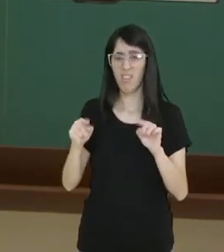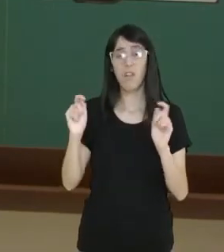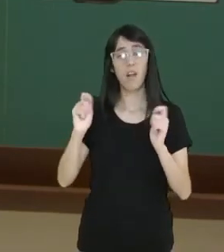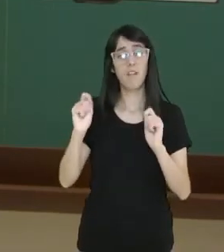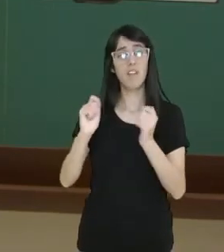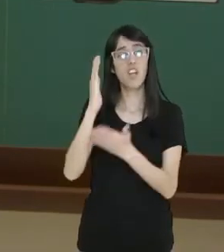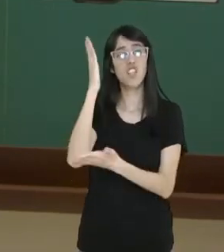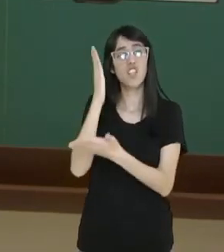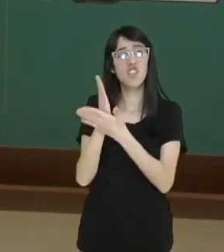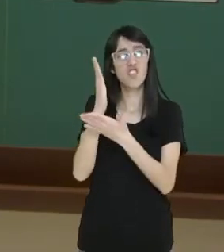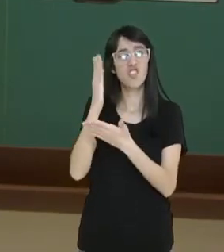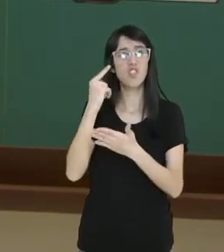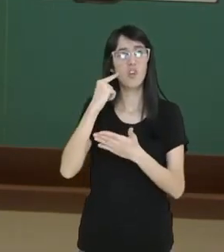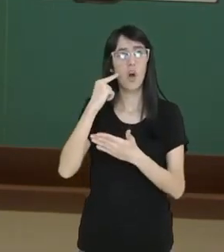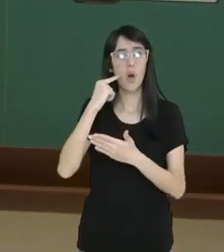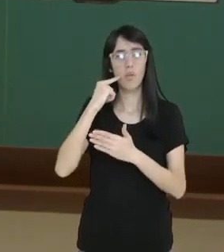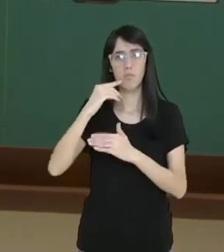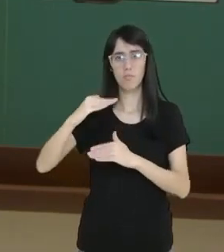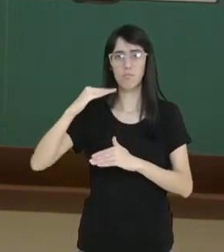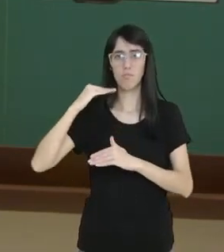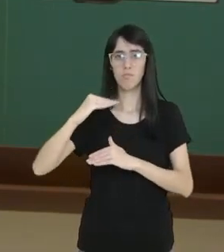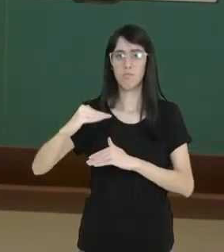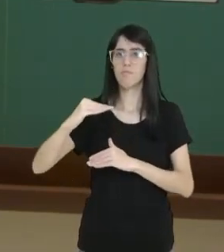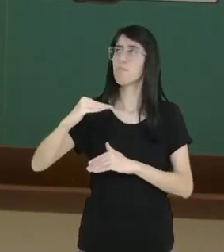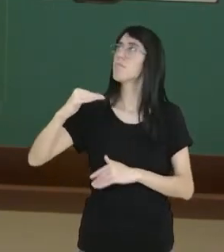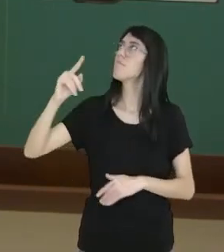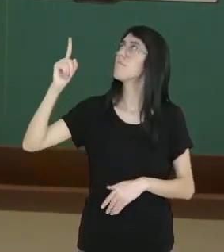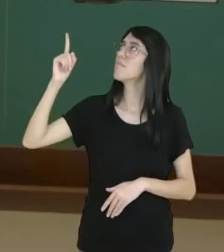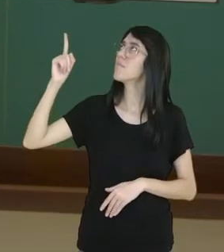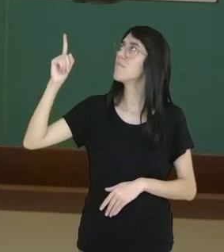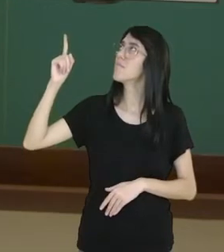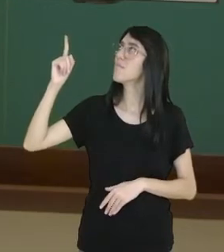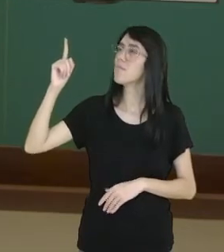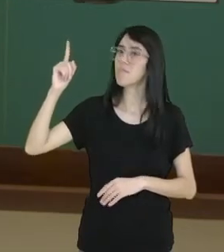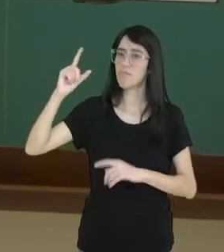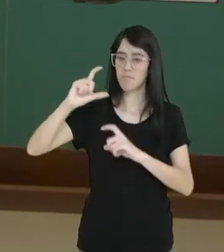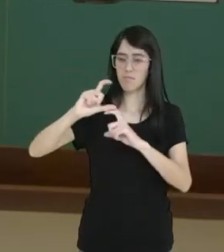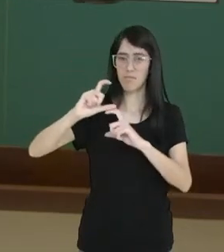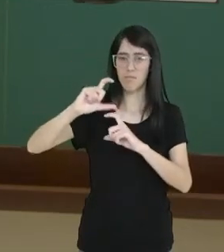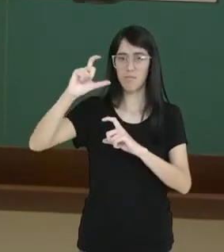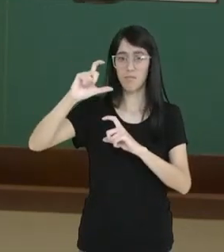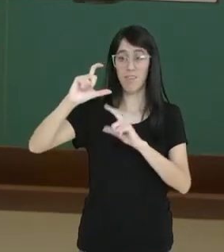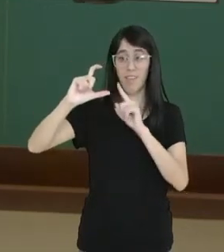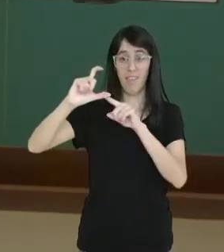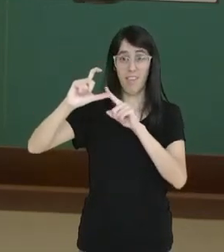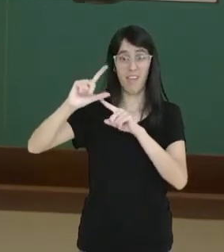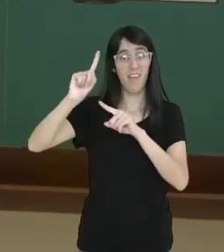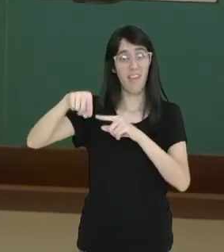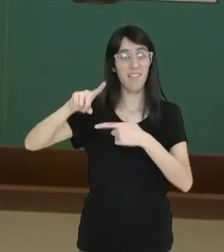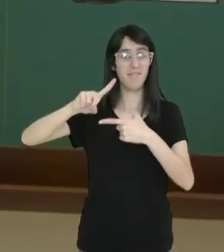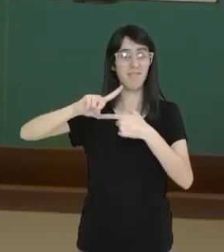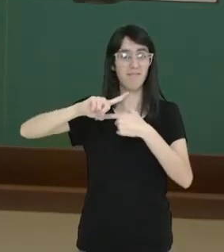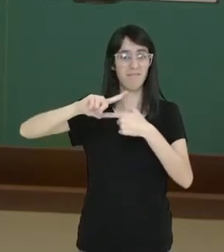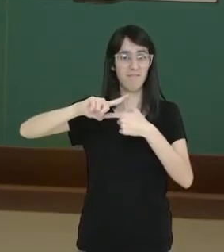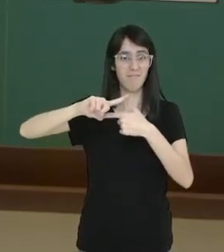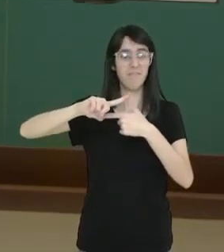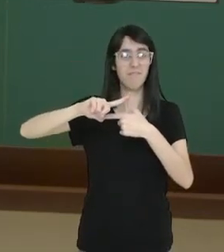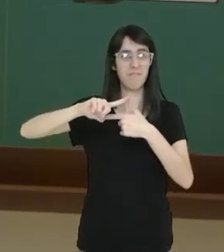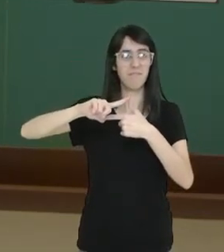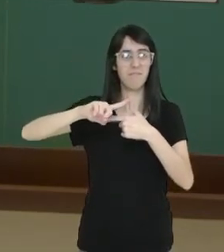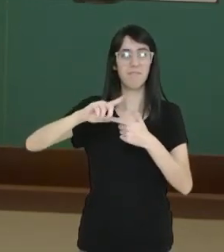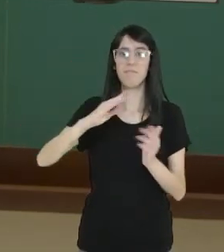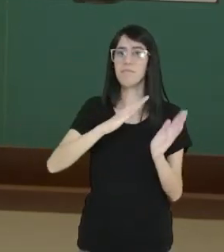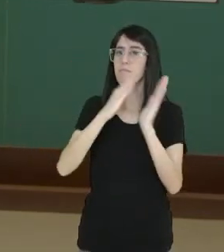cima e a parte de baixo. E você consegue, a parte de cima é um triângulo retângulo. Esse aqui também, ó, teve uma folha